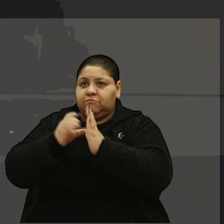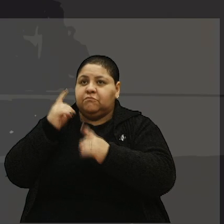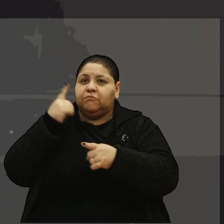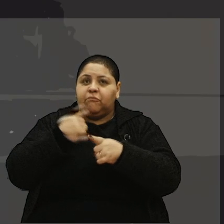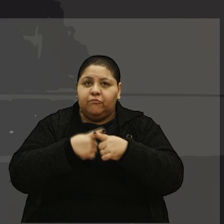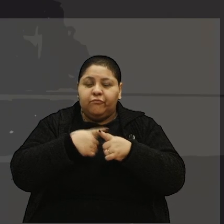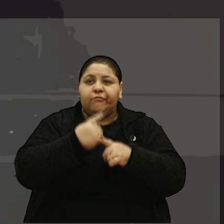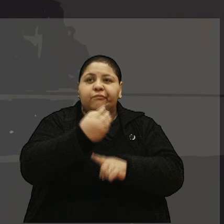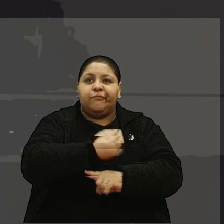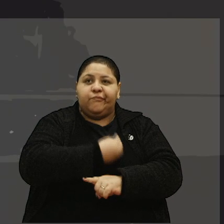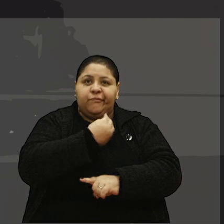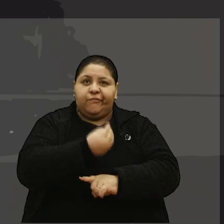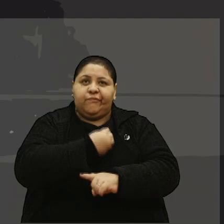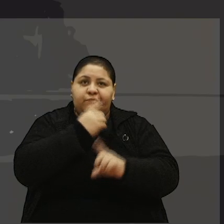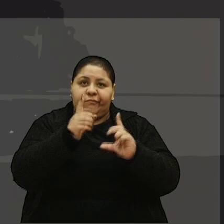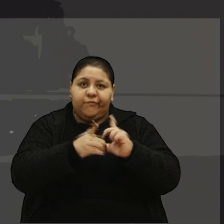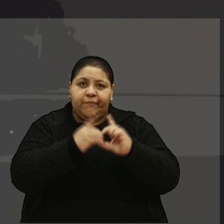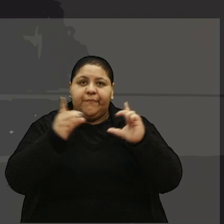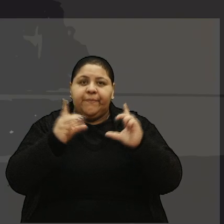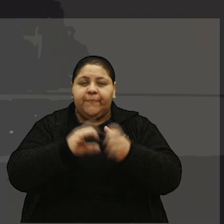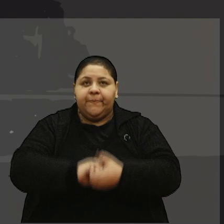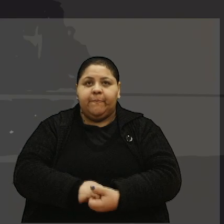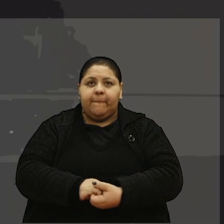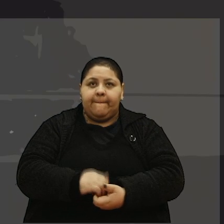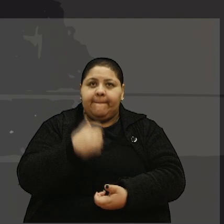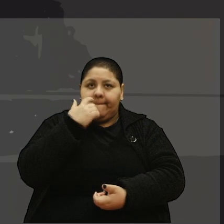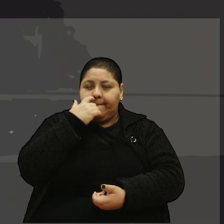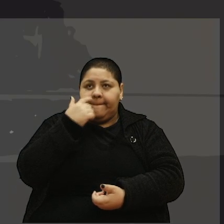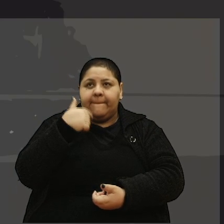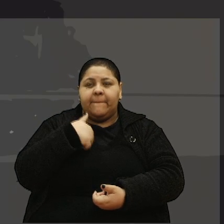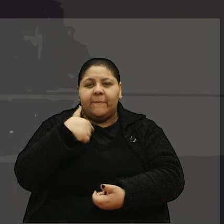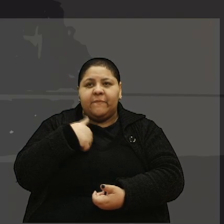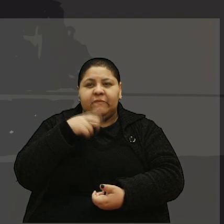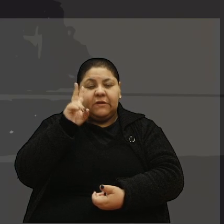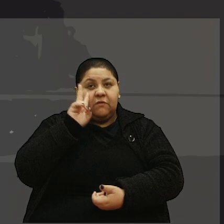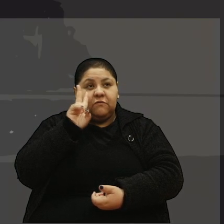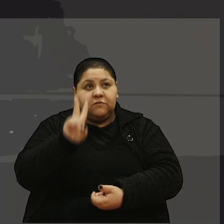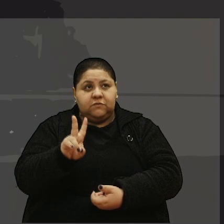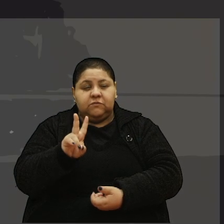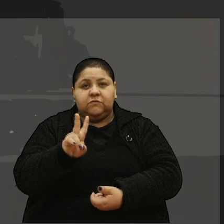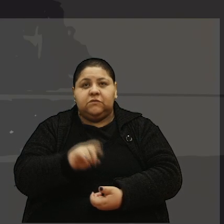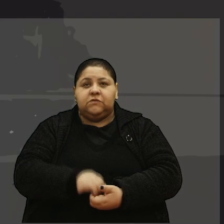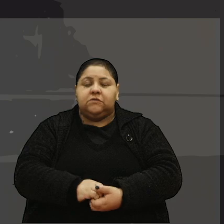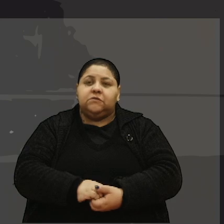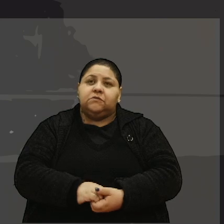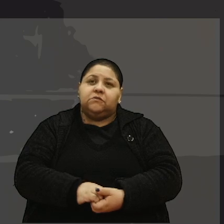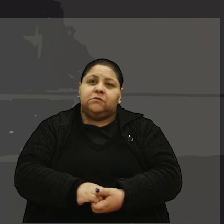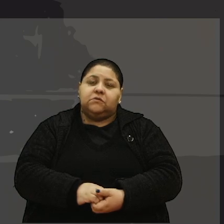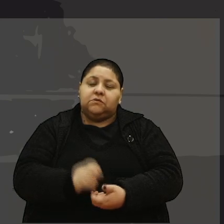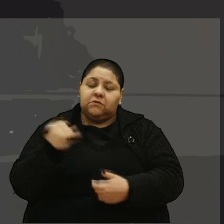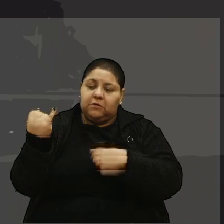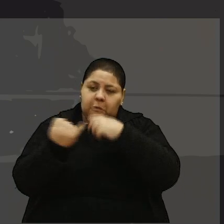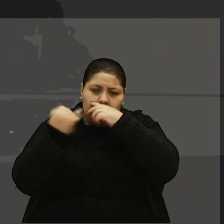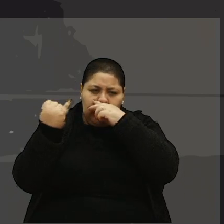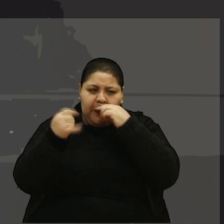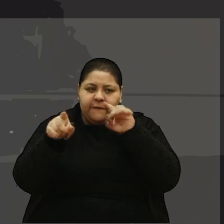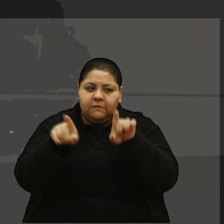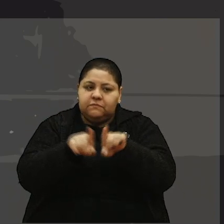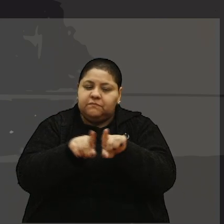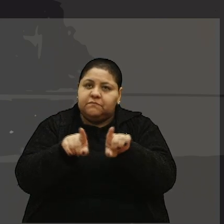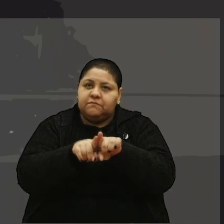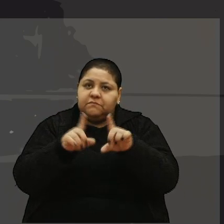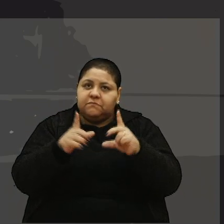vivemos numa democracia. Eu tenho reparado a importância também